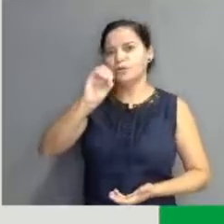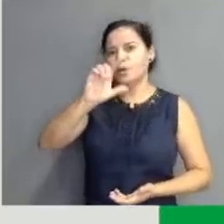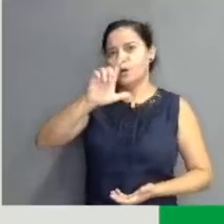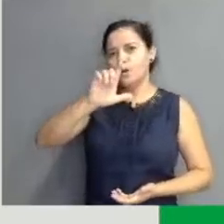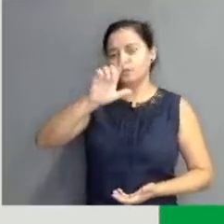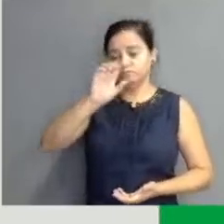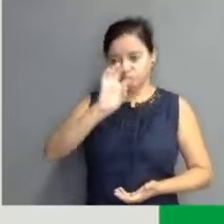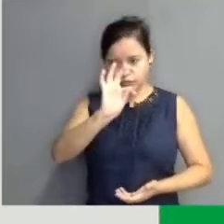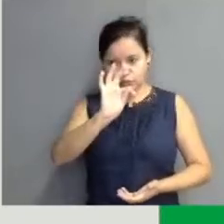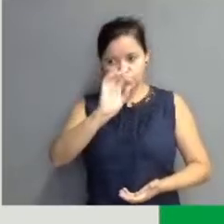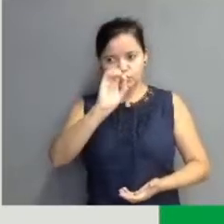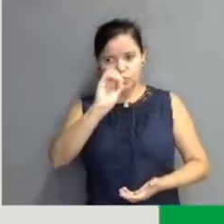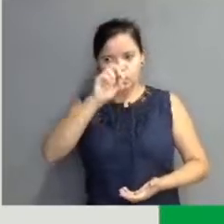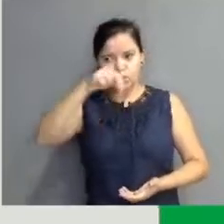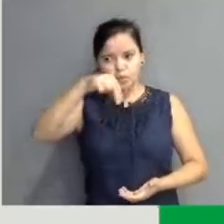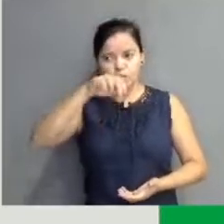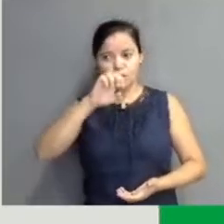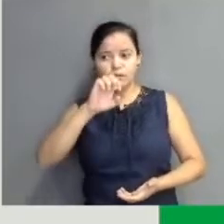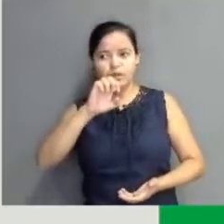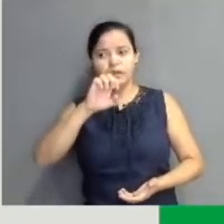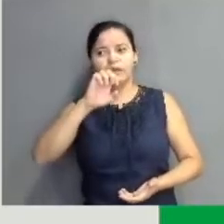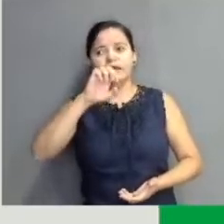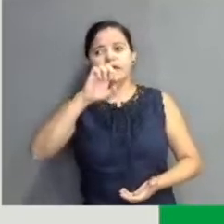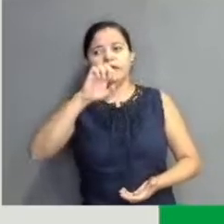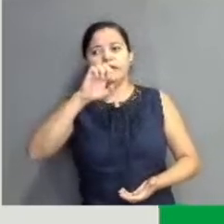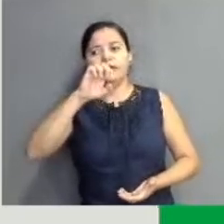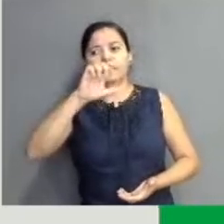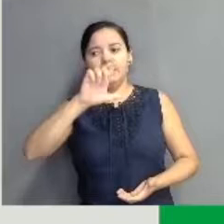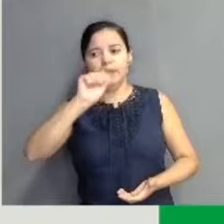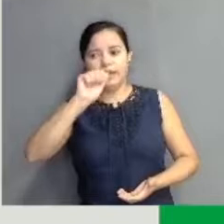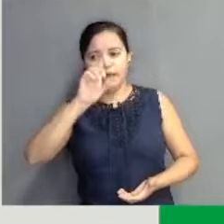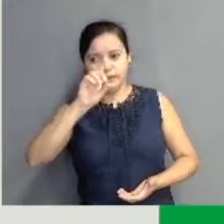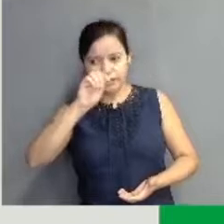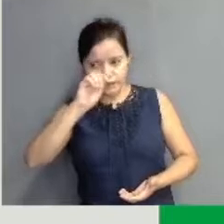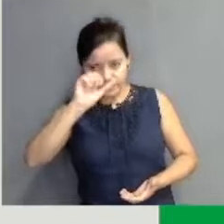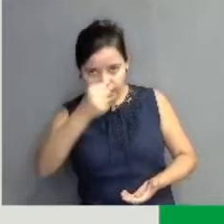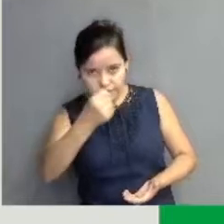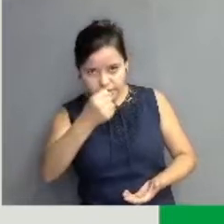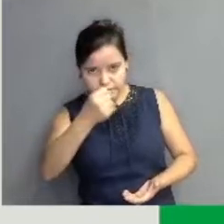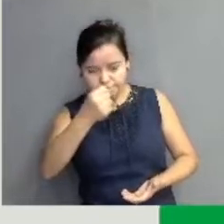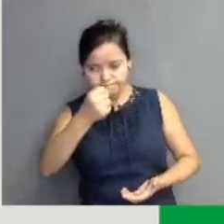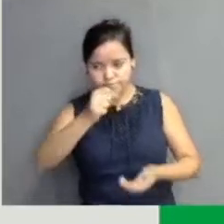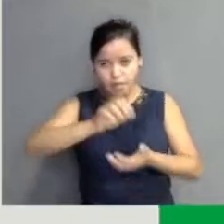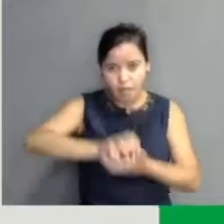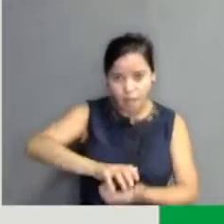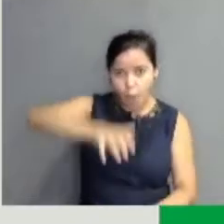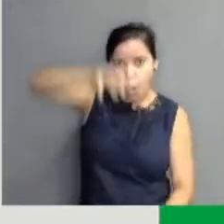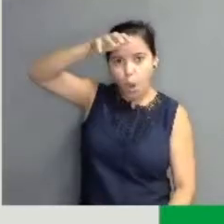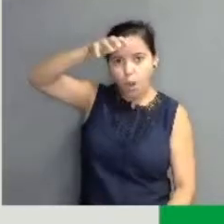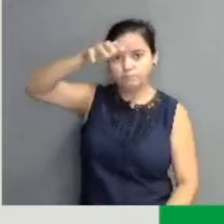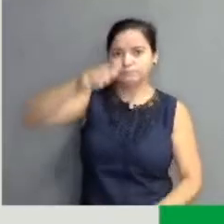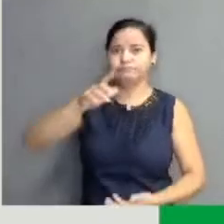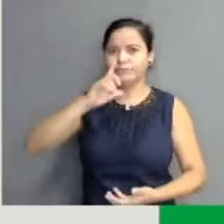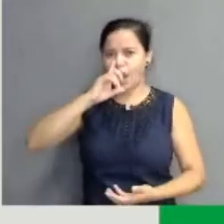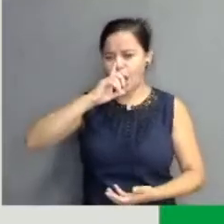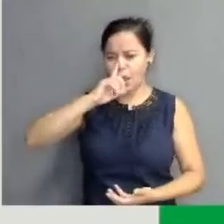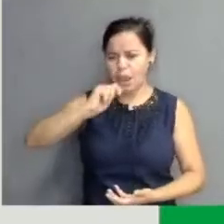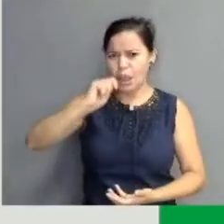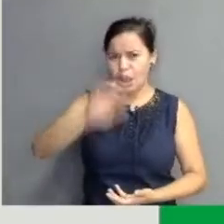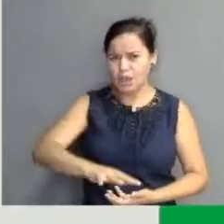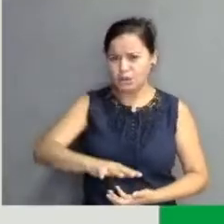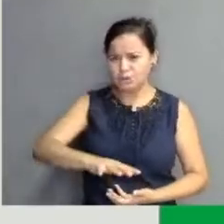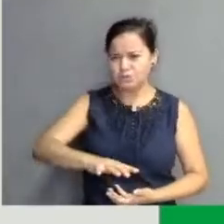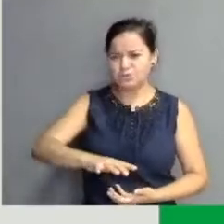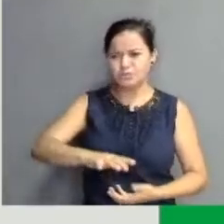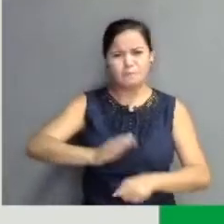savana africana, ele pesa em média de 6 a 7 toneladas. Então, durante a tua vida, tu vai fazer alguns elefantezinhos de lixo. Uma